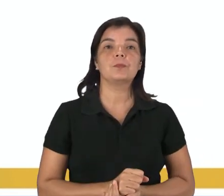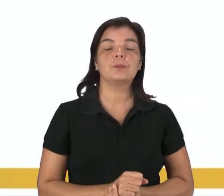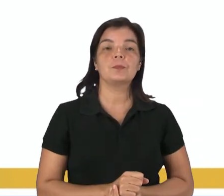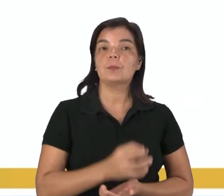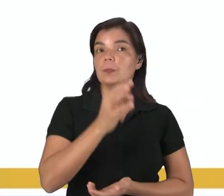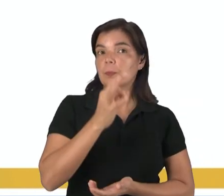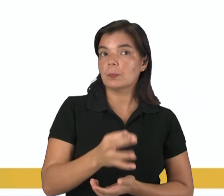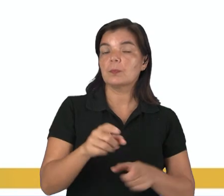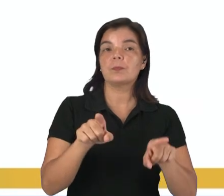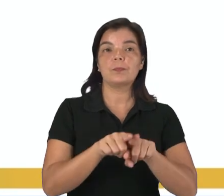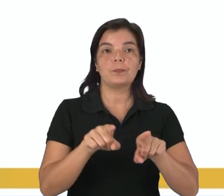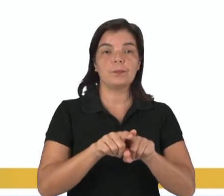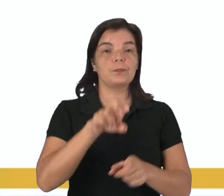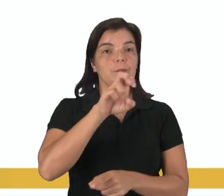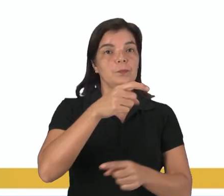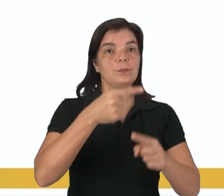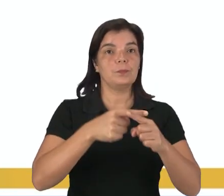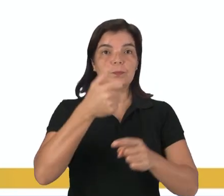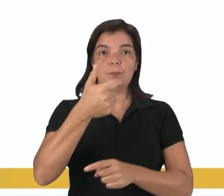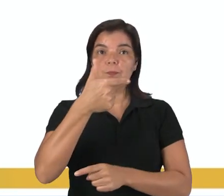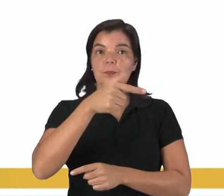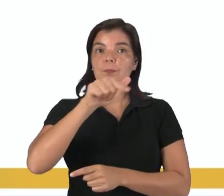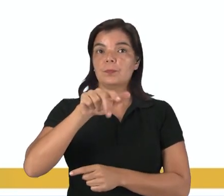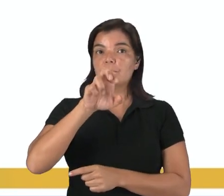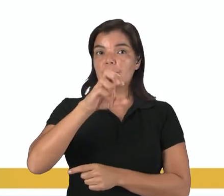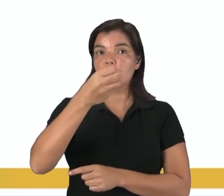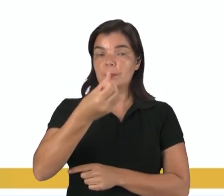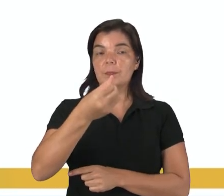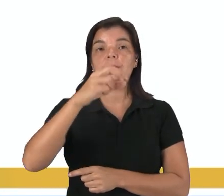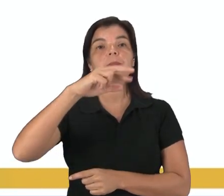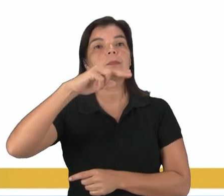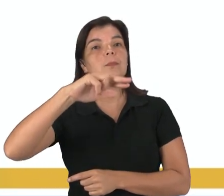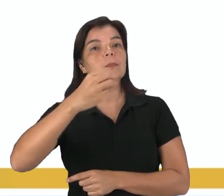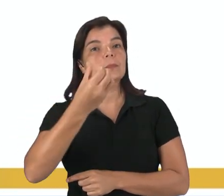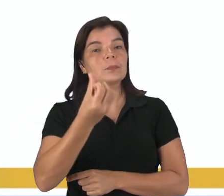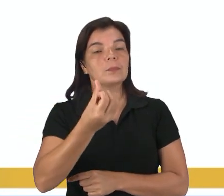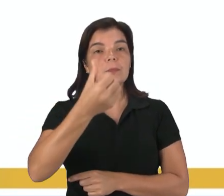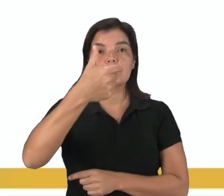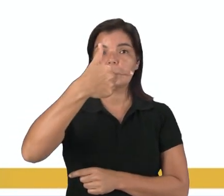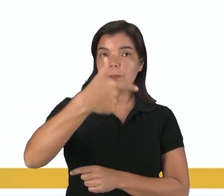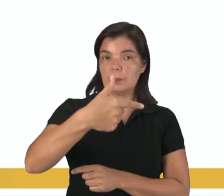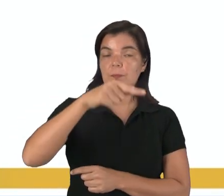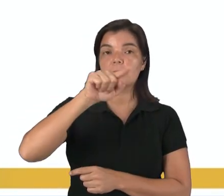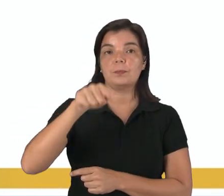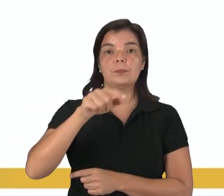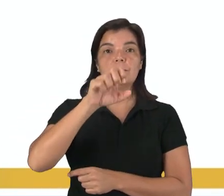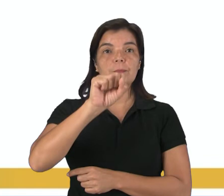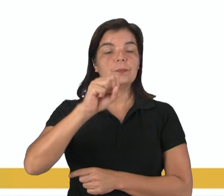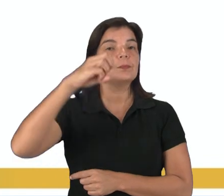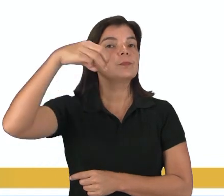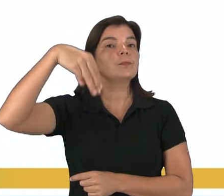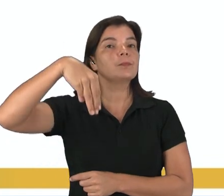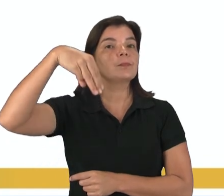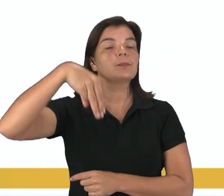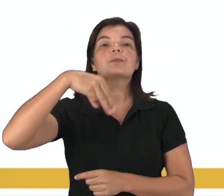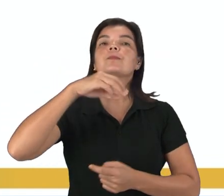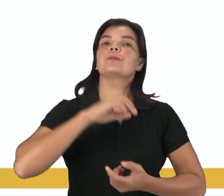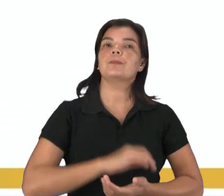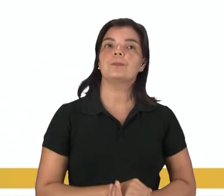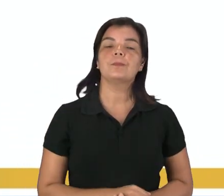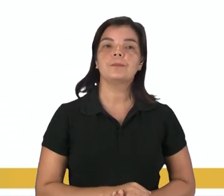cinco certo então vamos fazer cinco vezes 12,56 e vamos obter o número